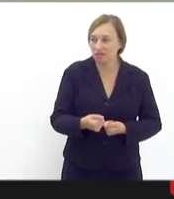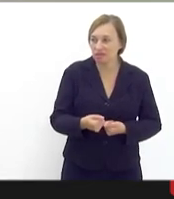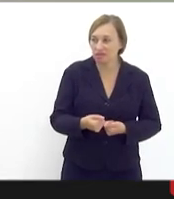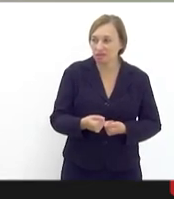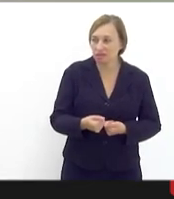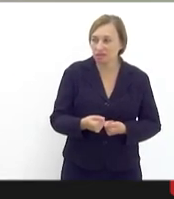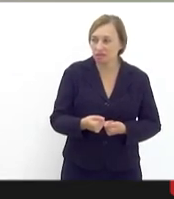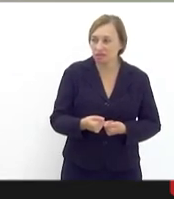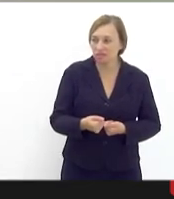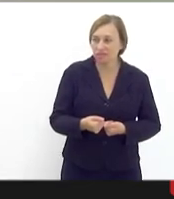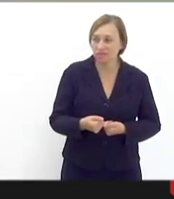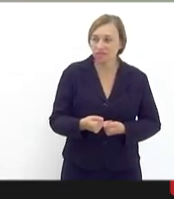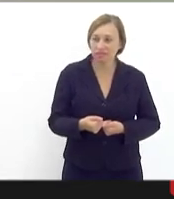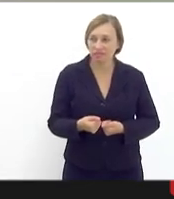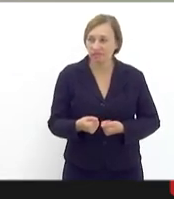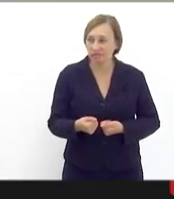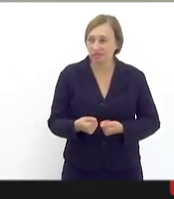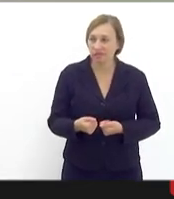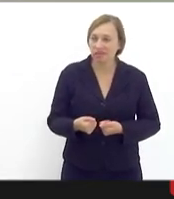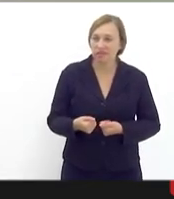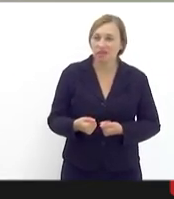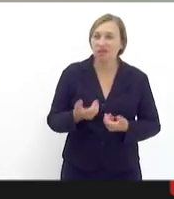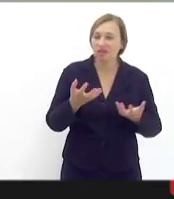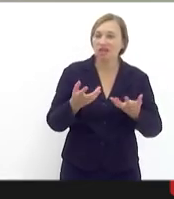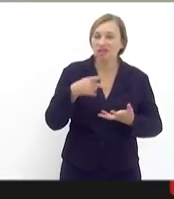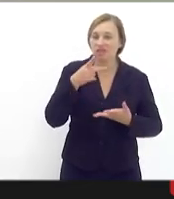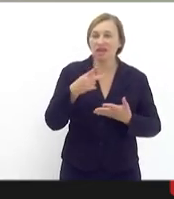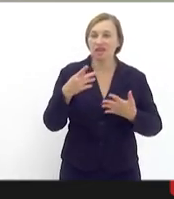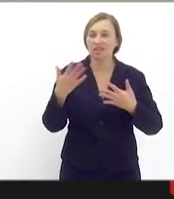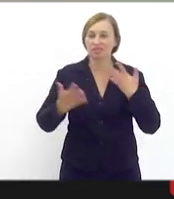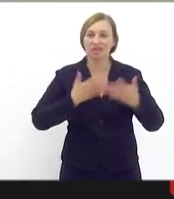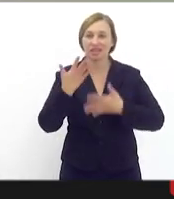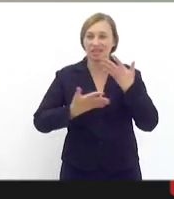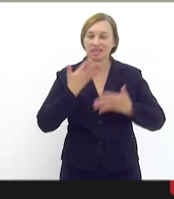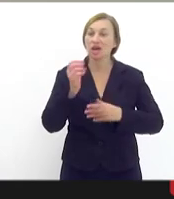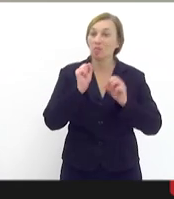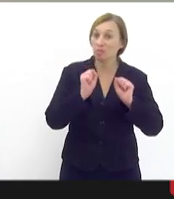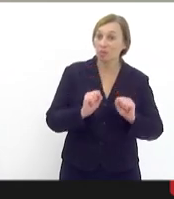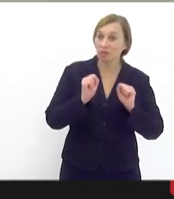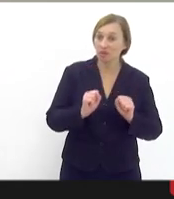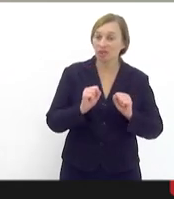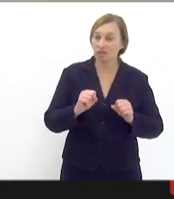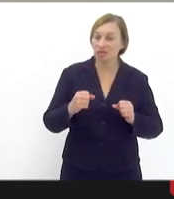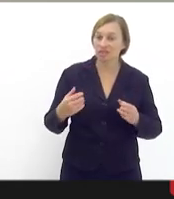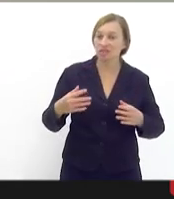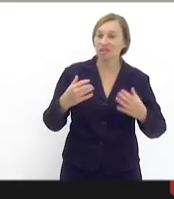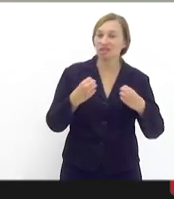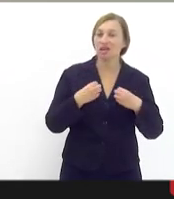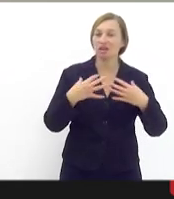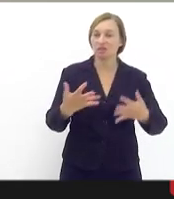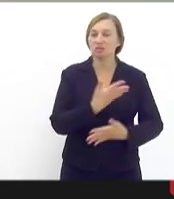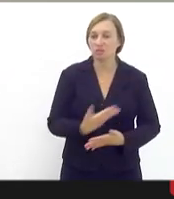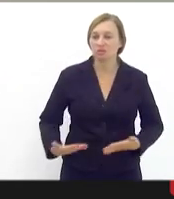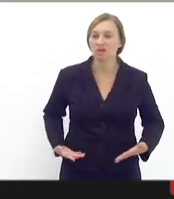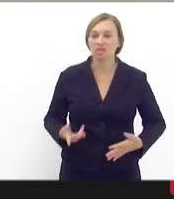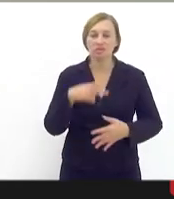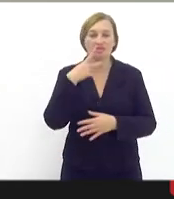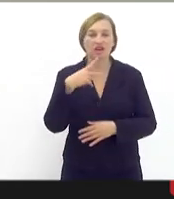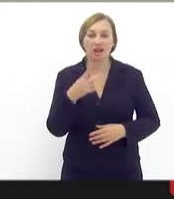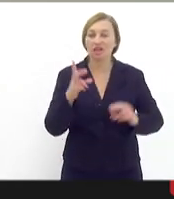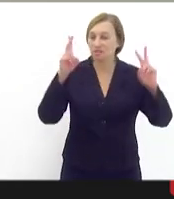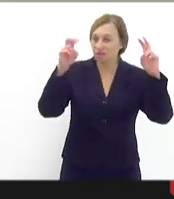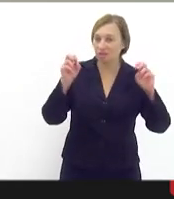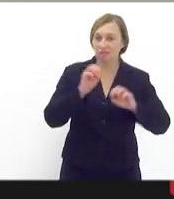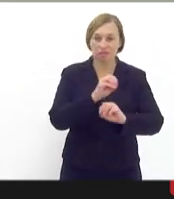vai ser um desafio. Mas eu queria dizer da minha alegria de poder participar dessa audiência pública para falar de um evento, para falar do tema